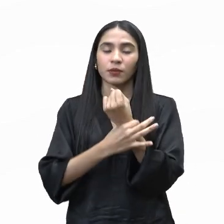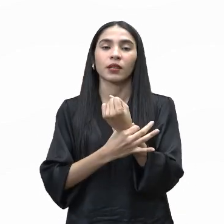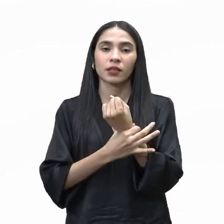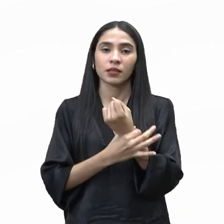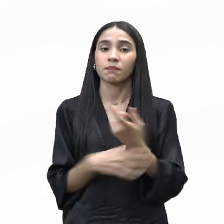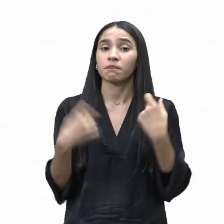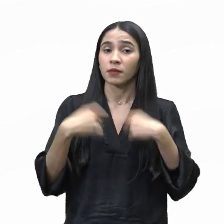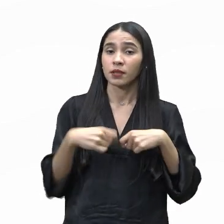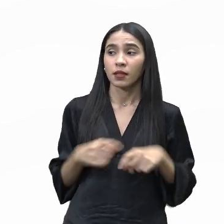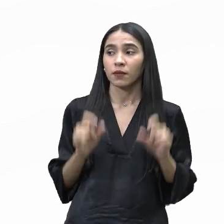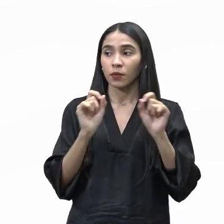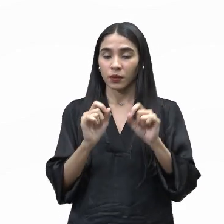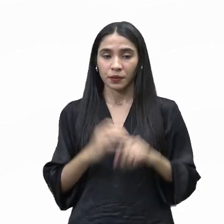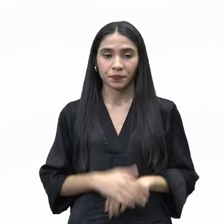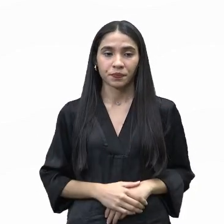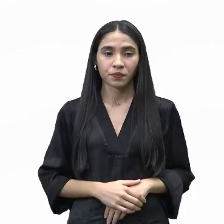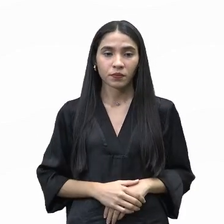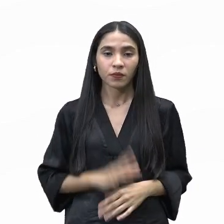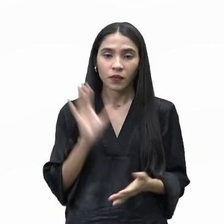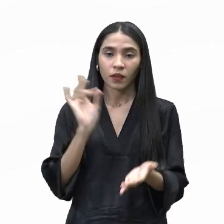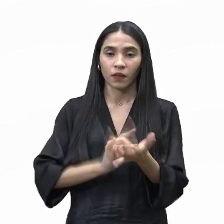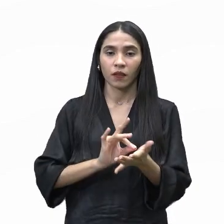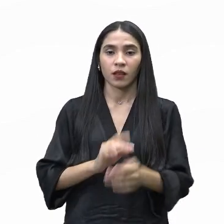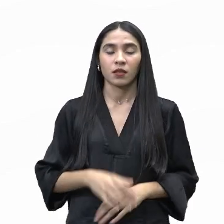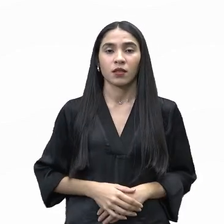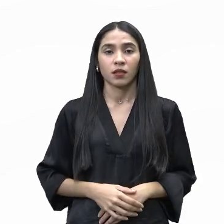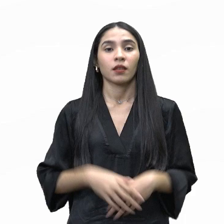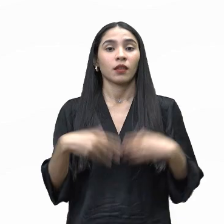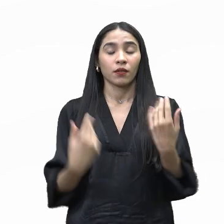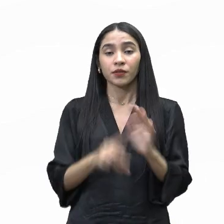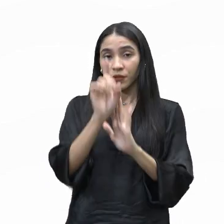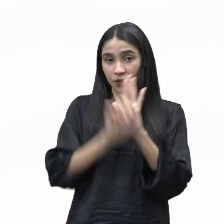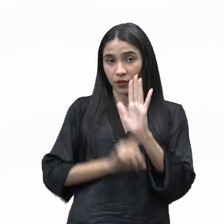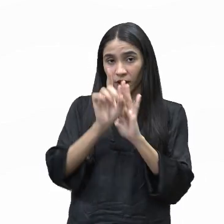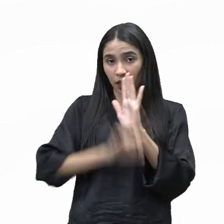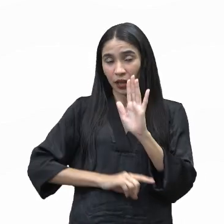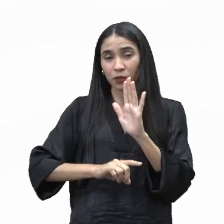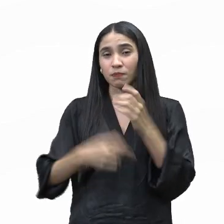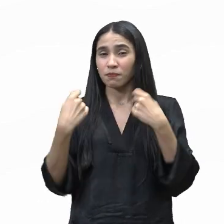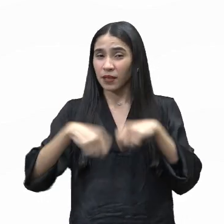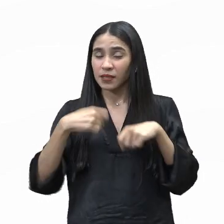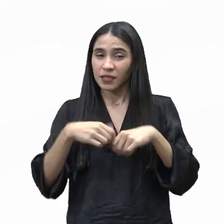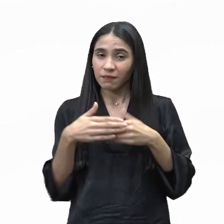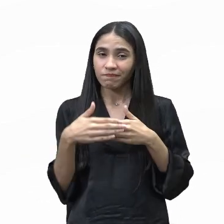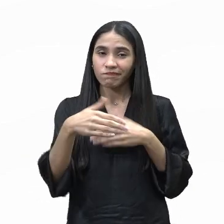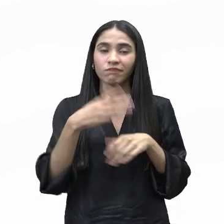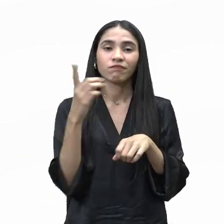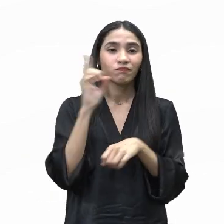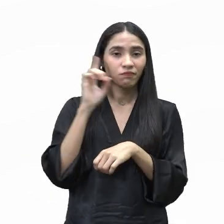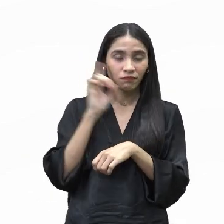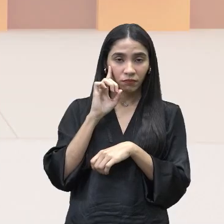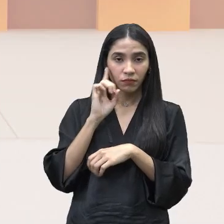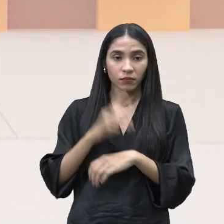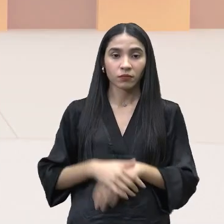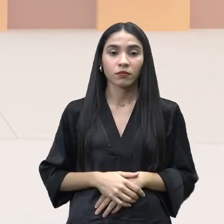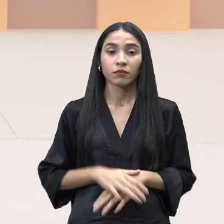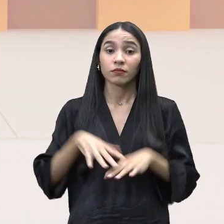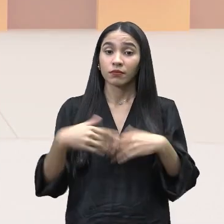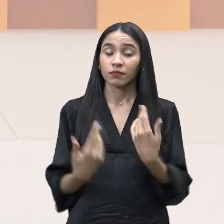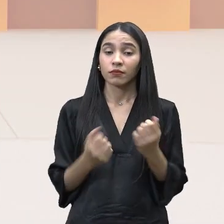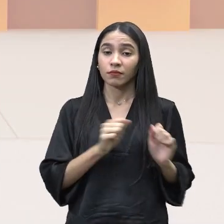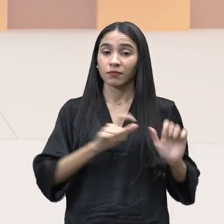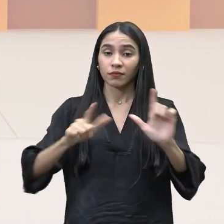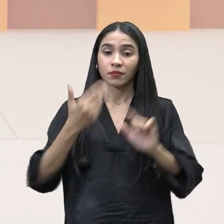era preciso garantir de fato, era preciso que esses direitos fossem garantidos na prática, né? Aí no dia a dia. E aí nós vamos